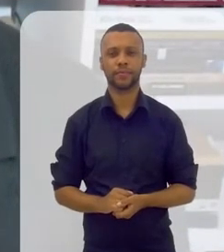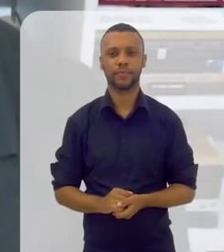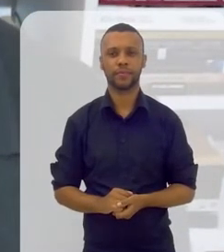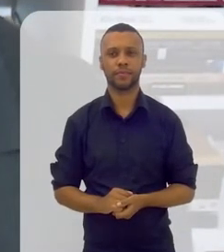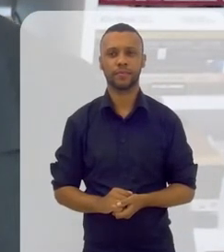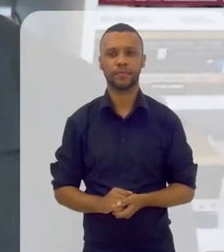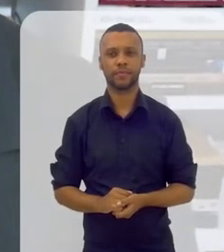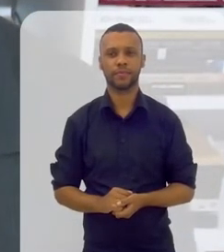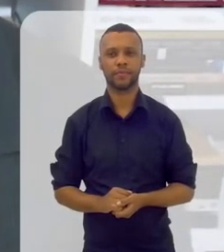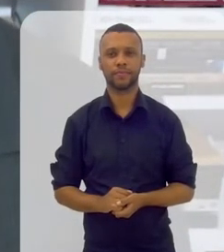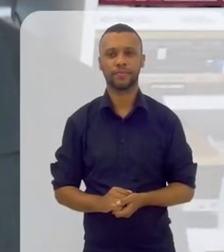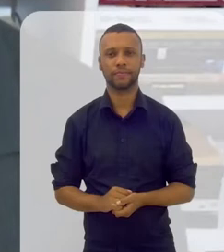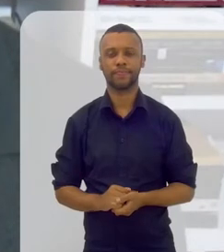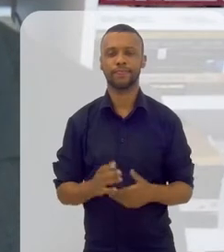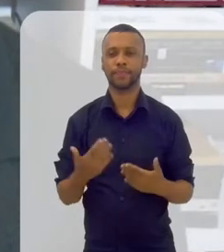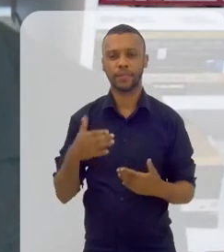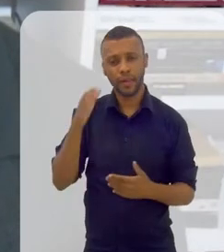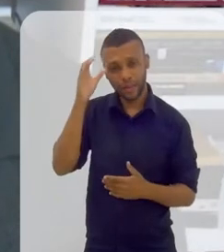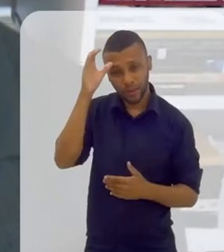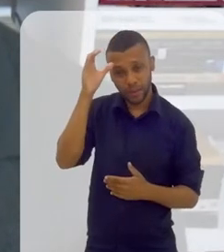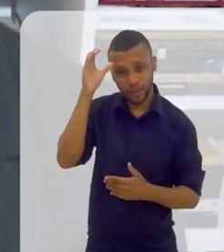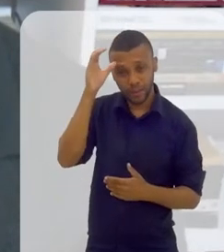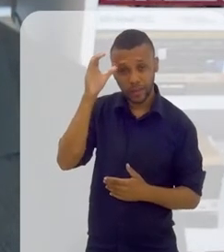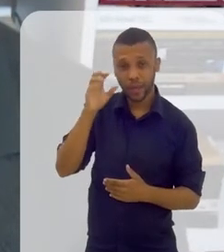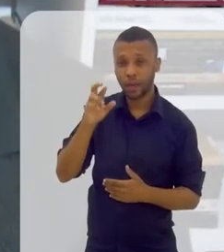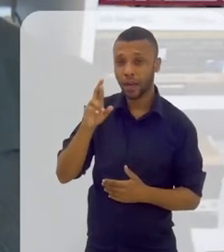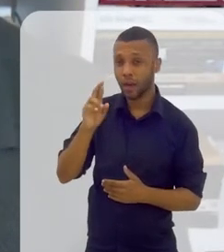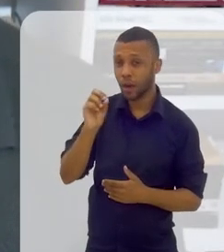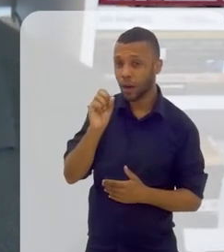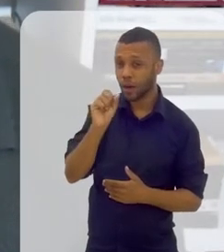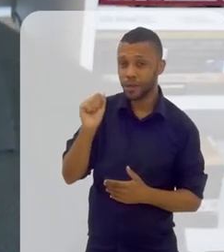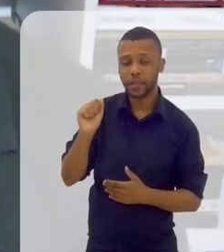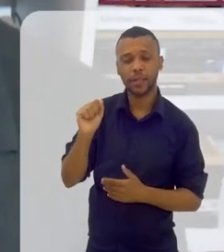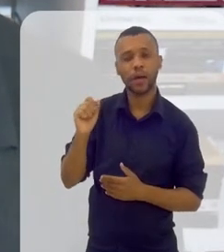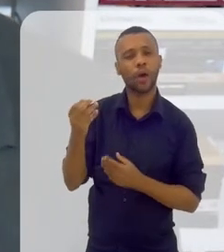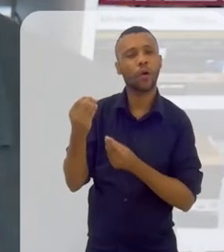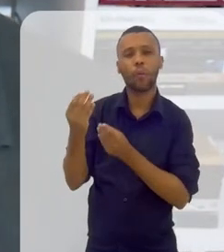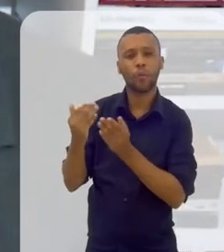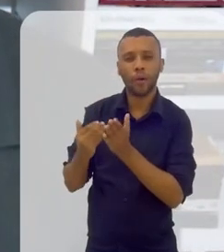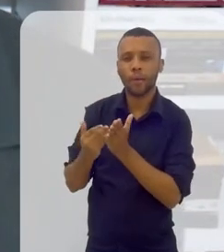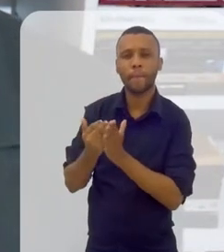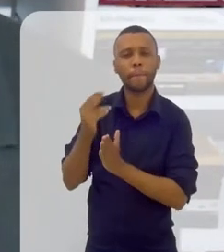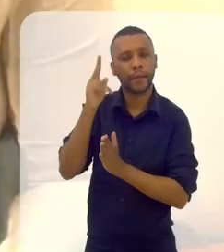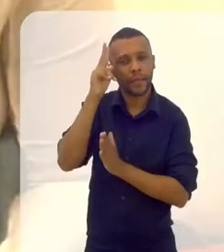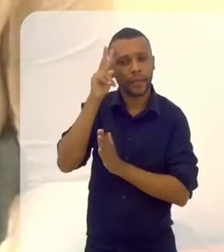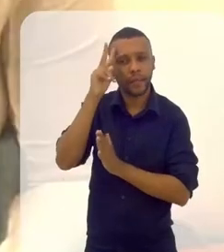Perfeito. E a sua tia Rosa, hein? Como é que ela entra nisso?